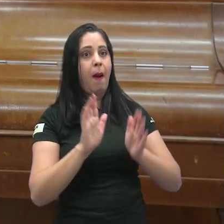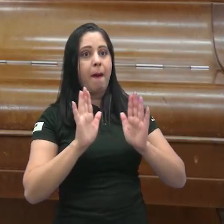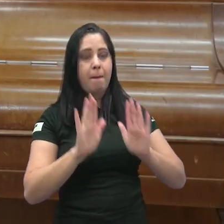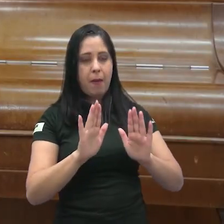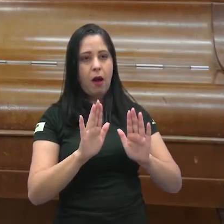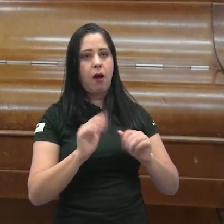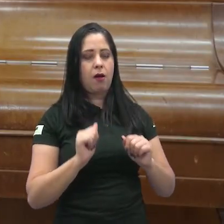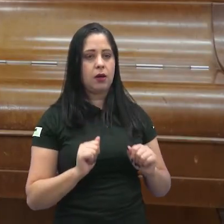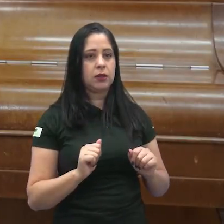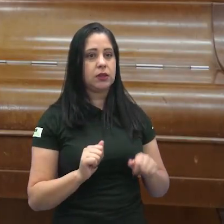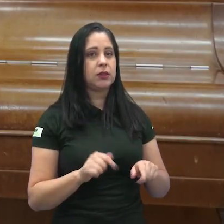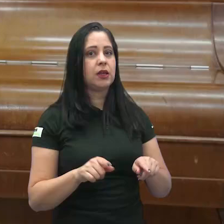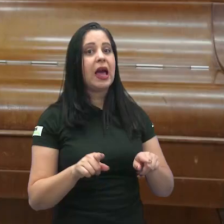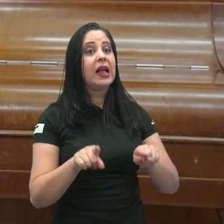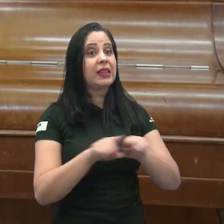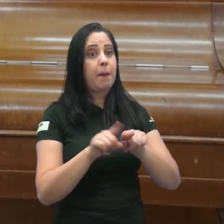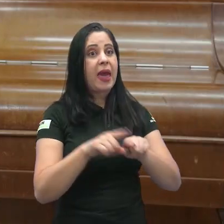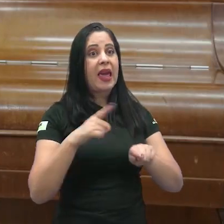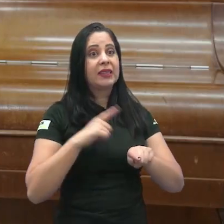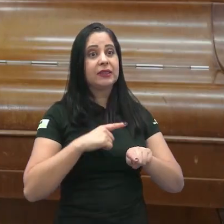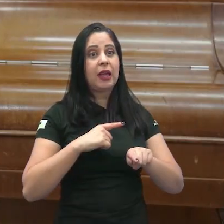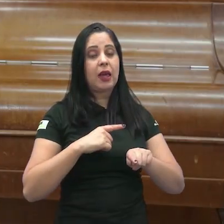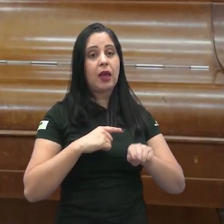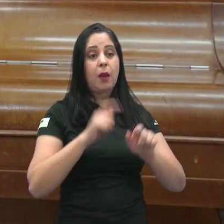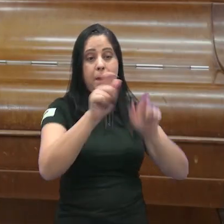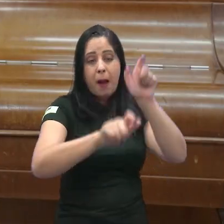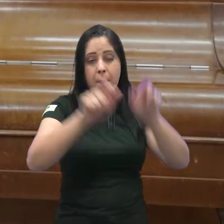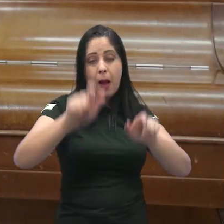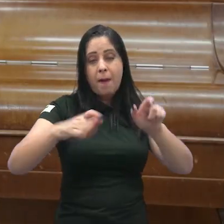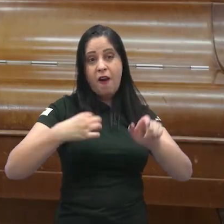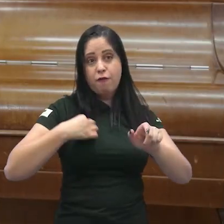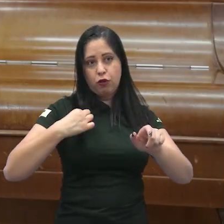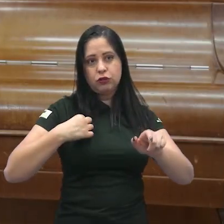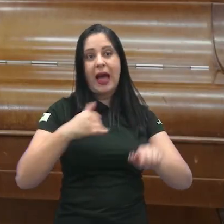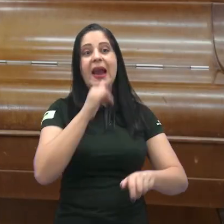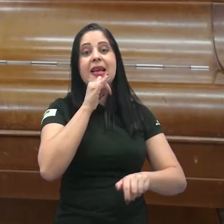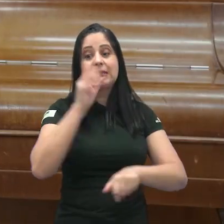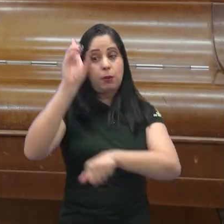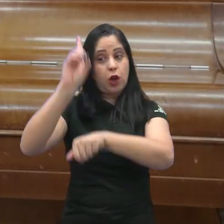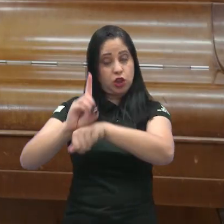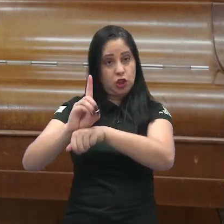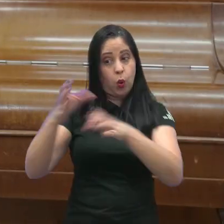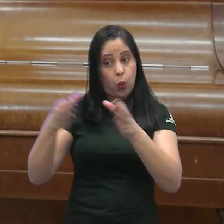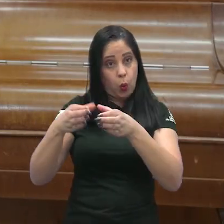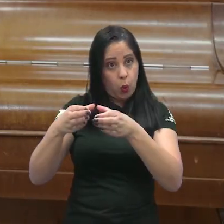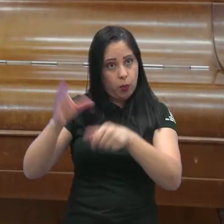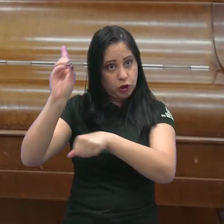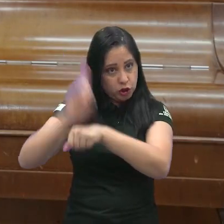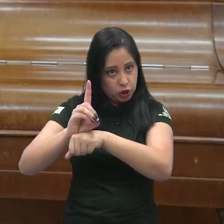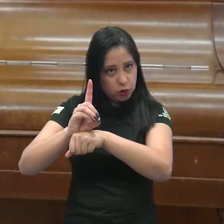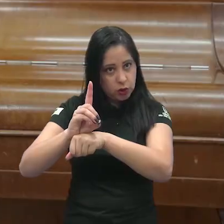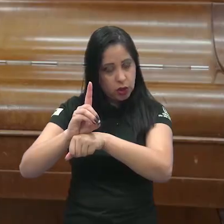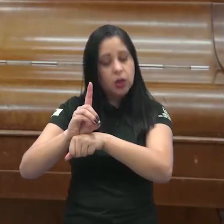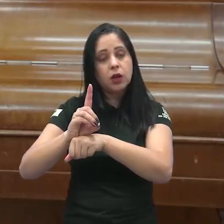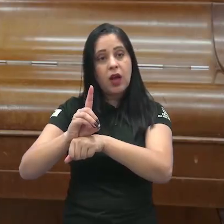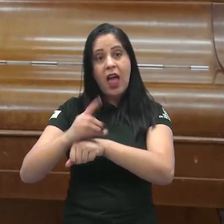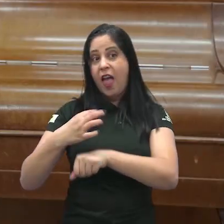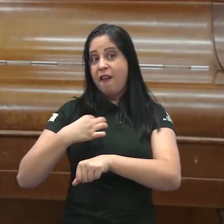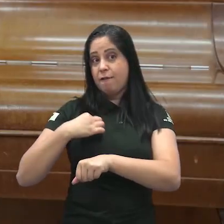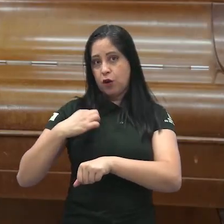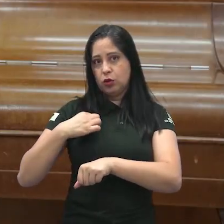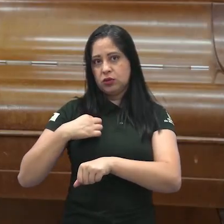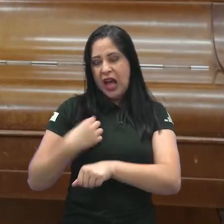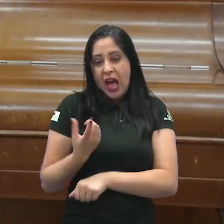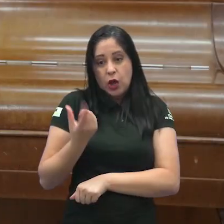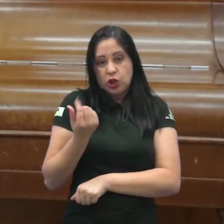um grande número de voluntários. Por exemplo, toda a diretoria ela é voluntária, né? Nós não recebemos recurso